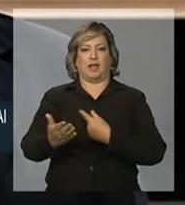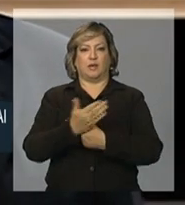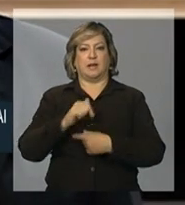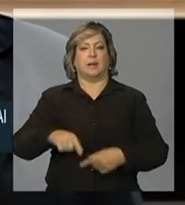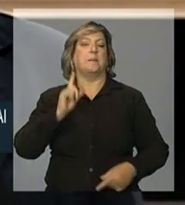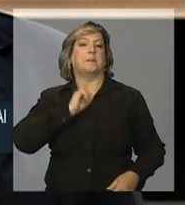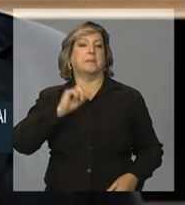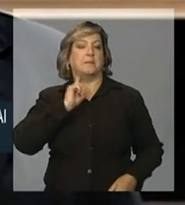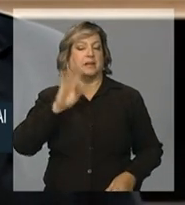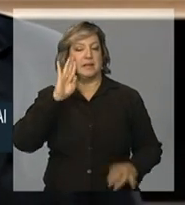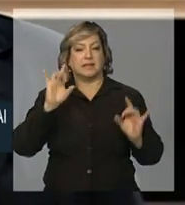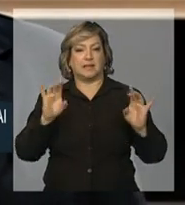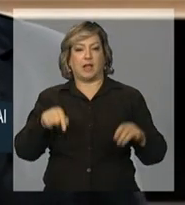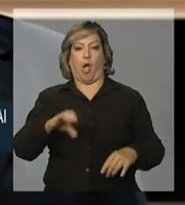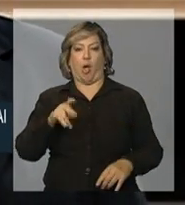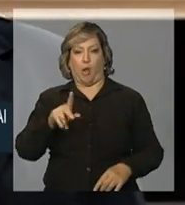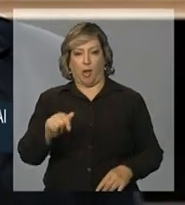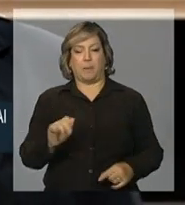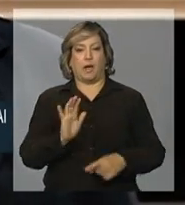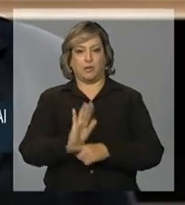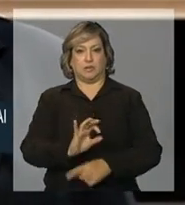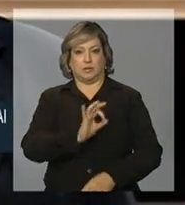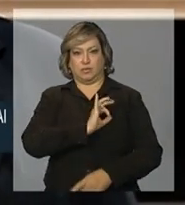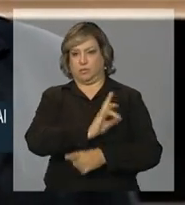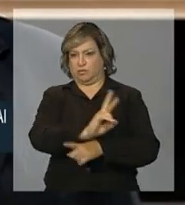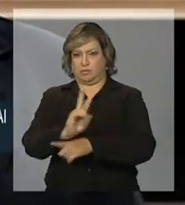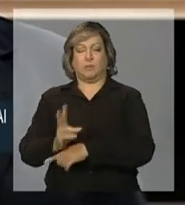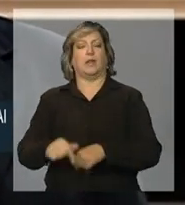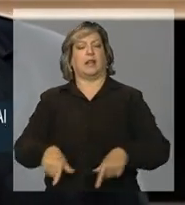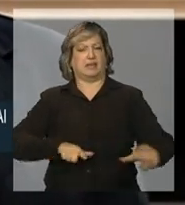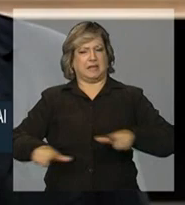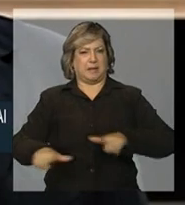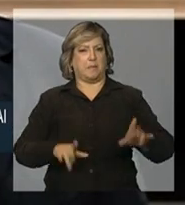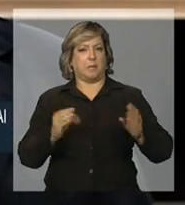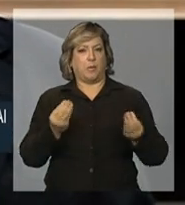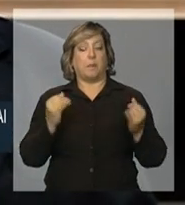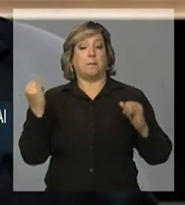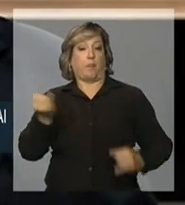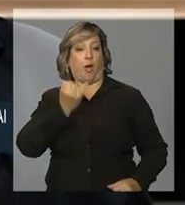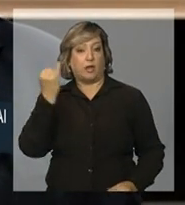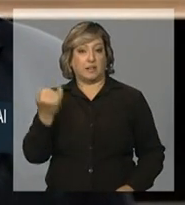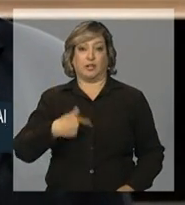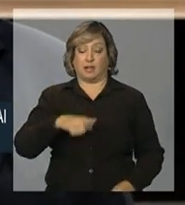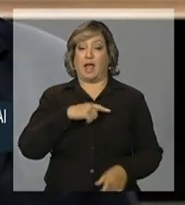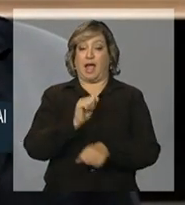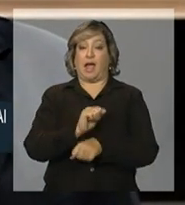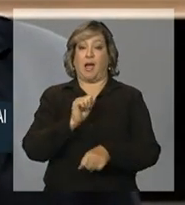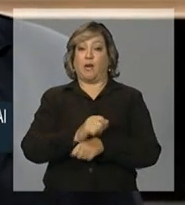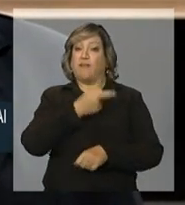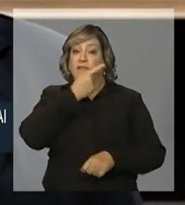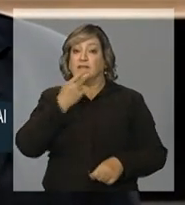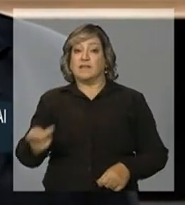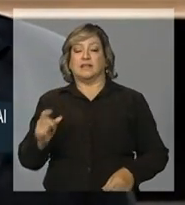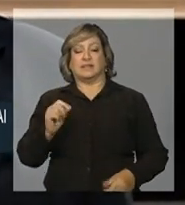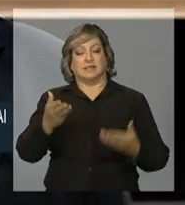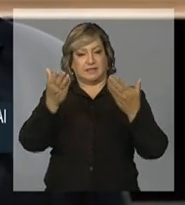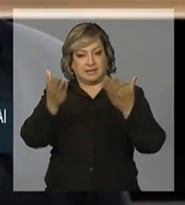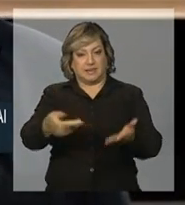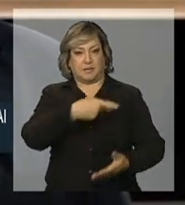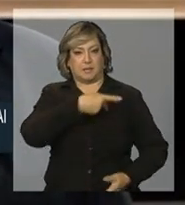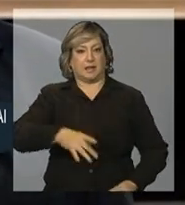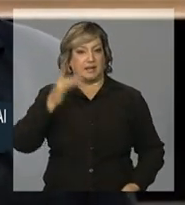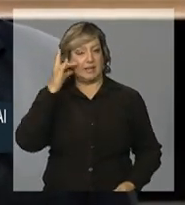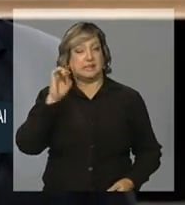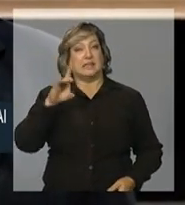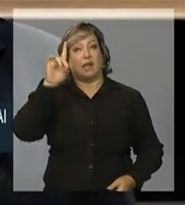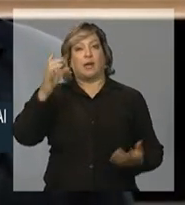em especial, na Copa. Muito obrigado e aqui vamos fazer um trabalho muito importante. Estamos aguardando a visita de Vossa Excelência, se